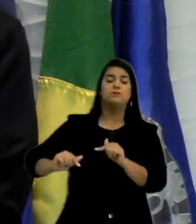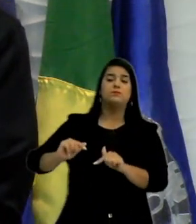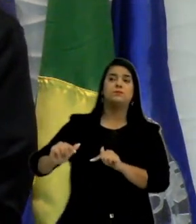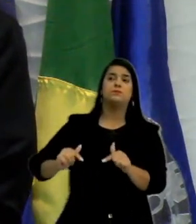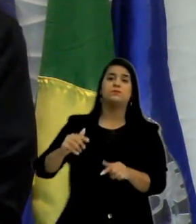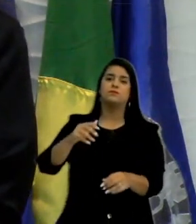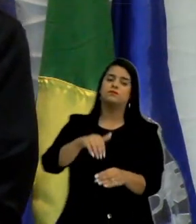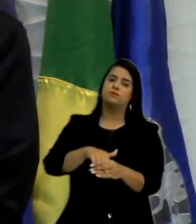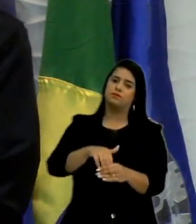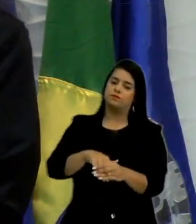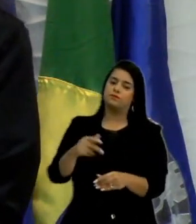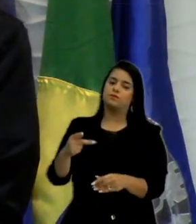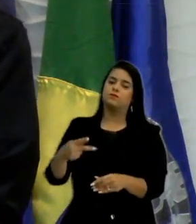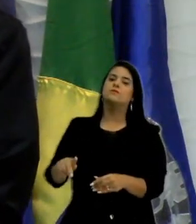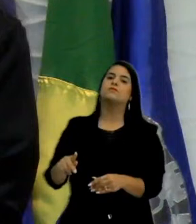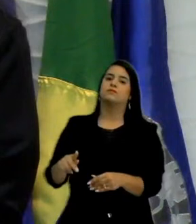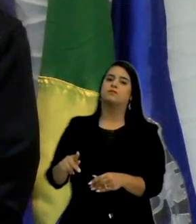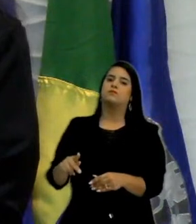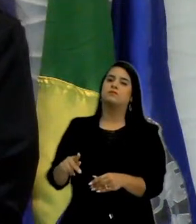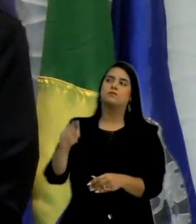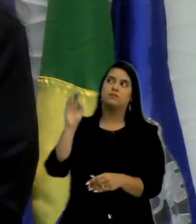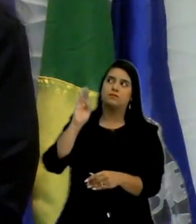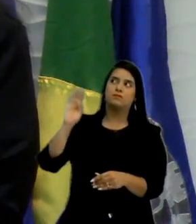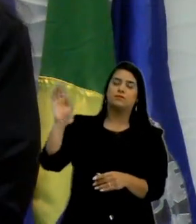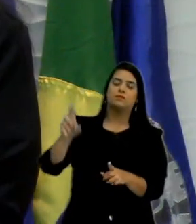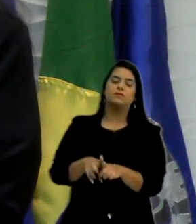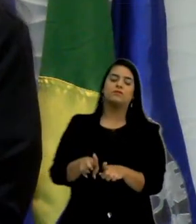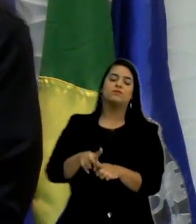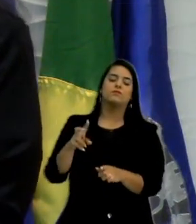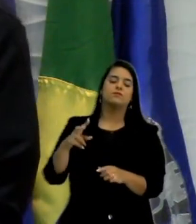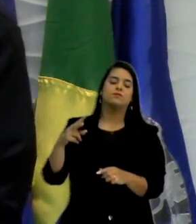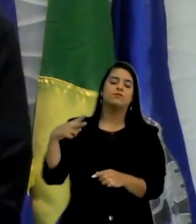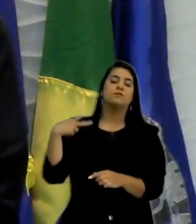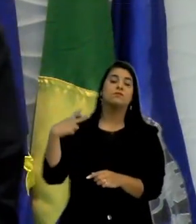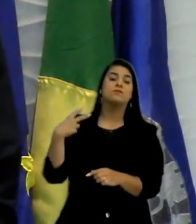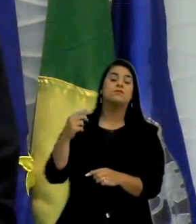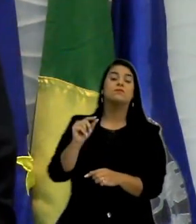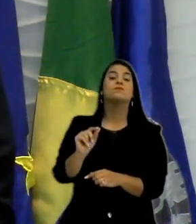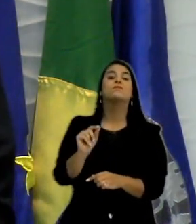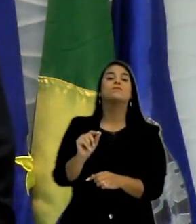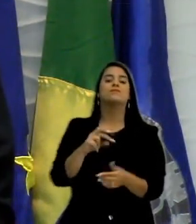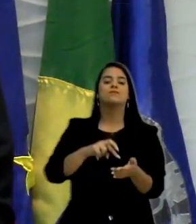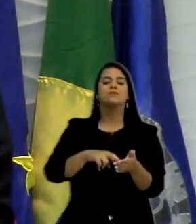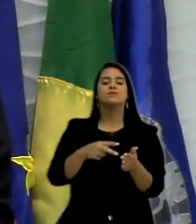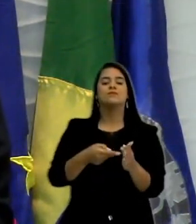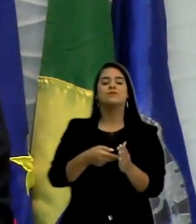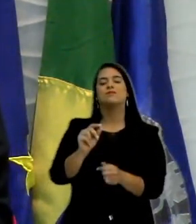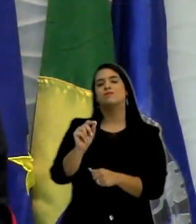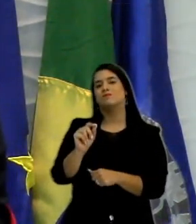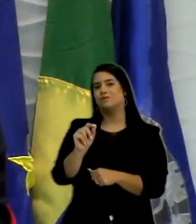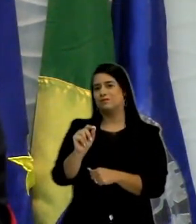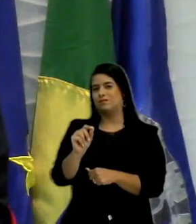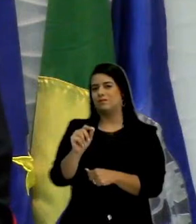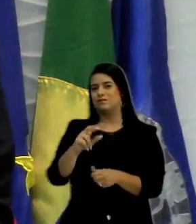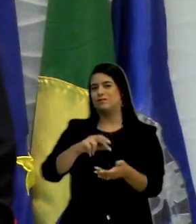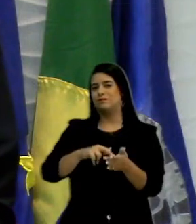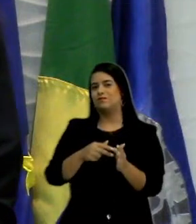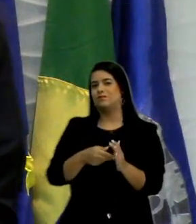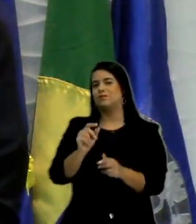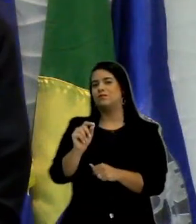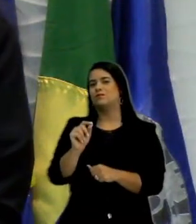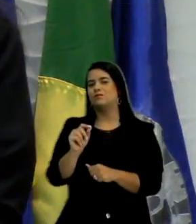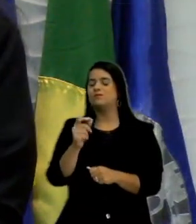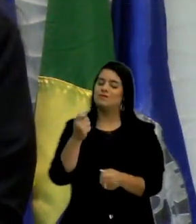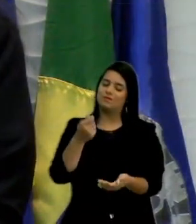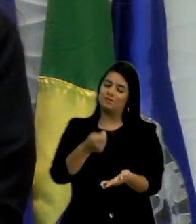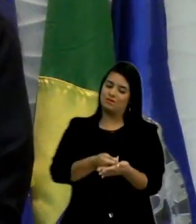poder votar no seu candidato e no vereador. Isso é o quê? O que é que o vereador acha que isso é? Deve ser compra